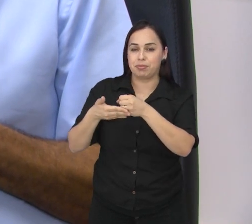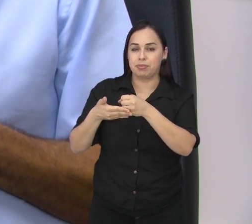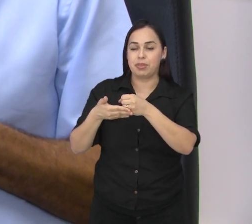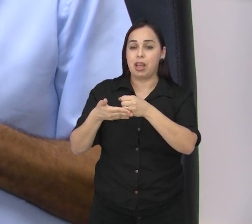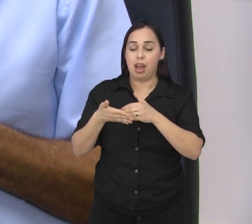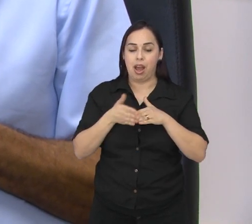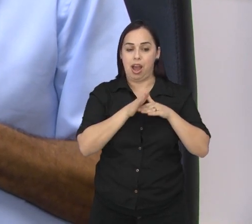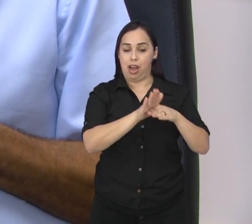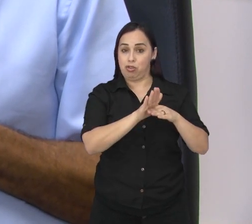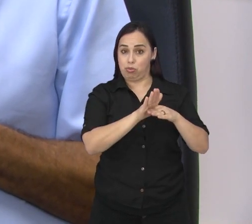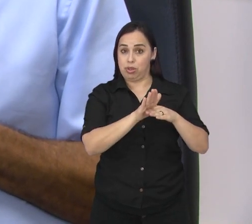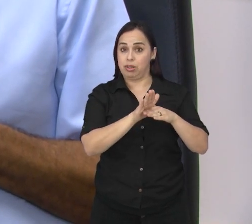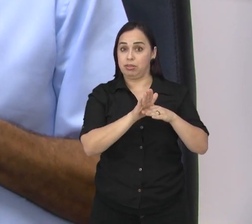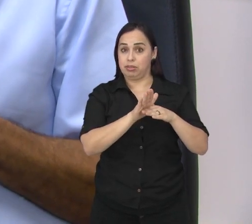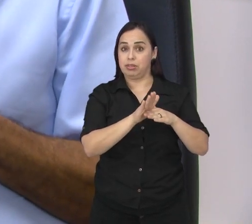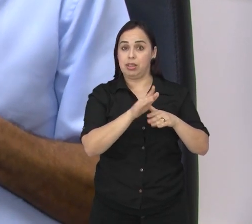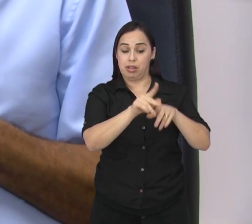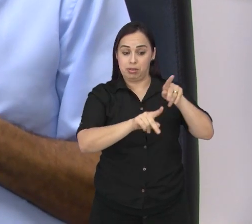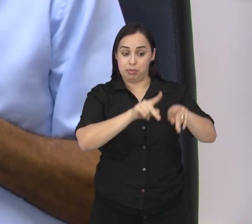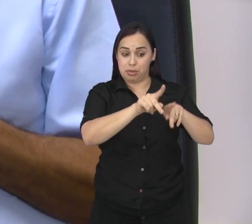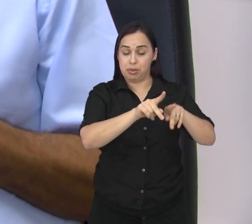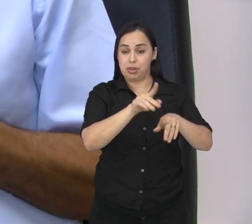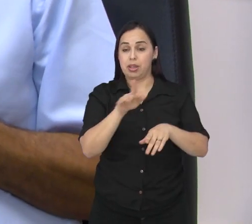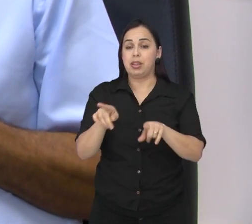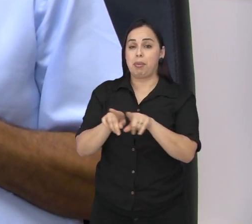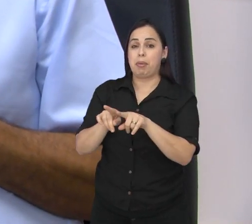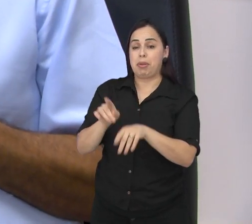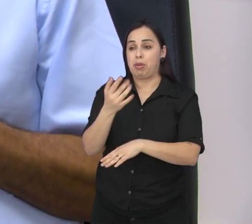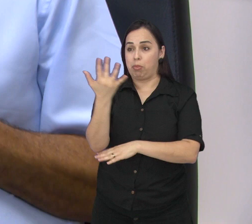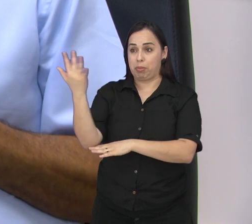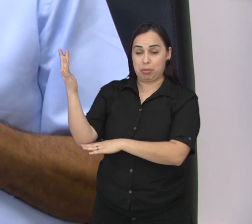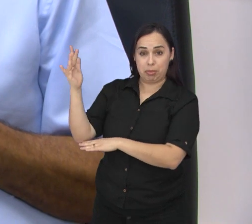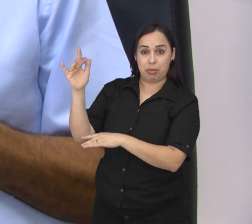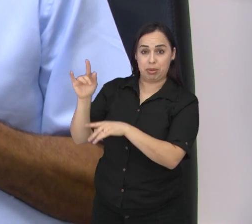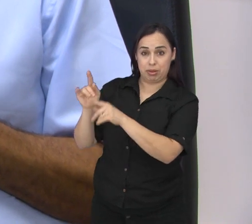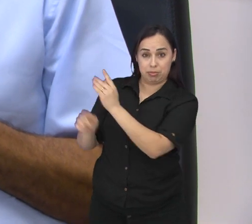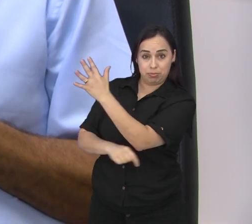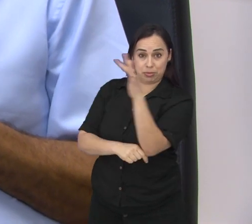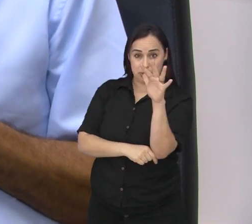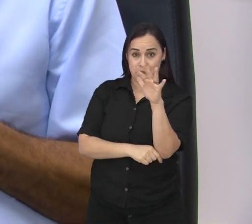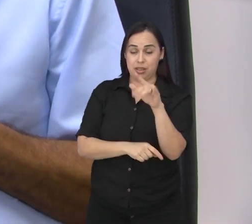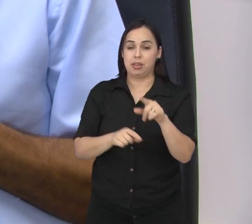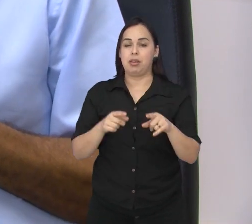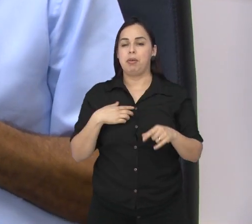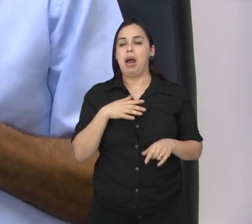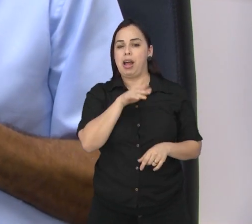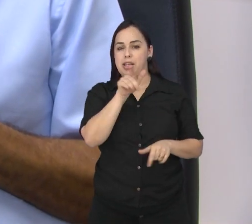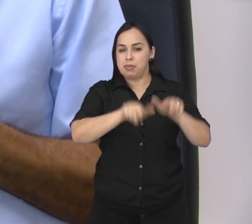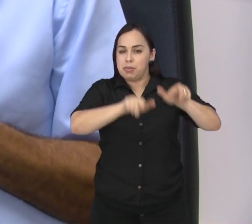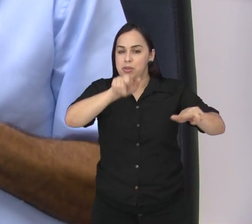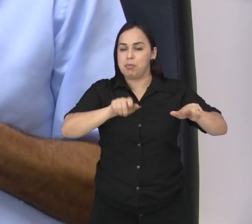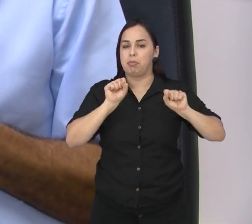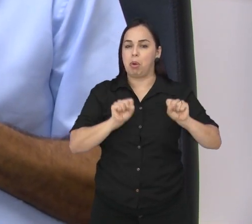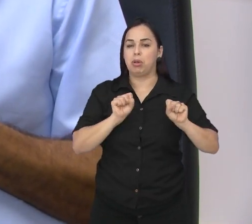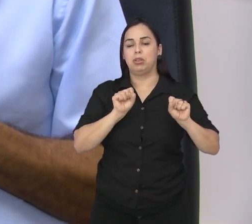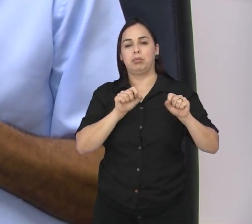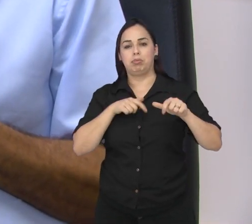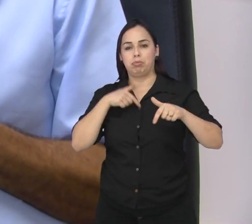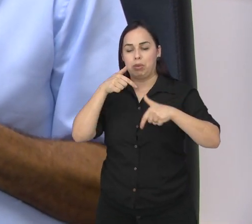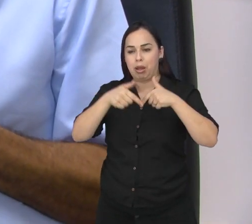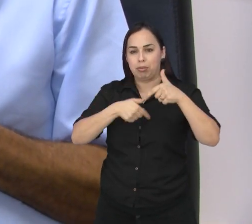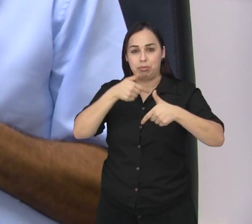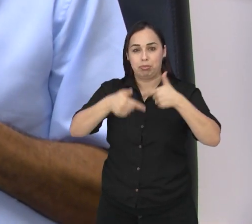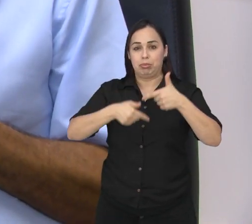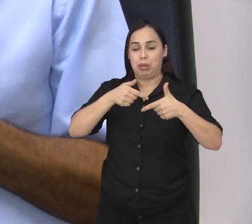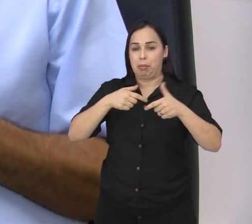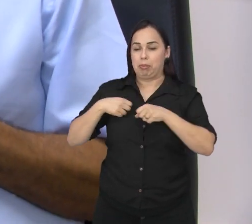de ser benéfico para o meio ambiente, e o usuário pode estar locomovendo tanto para o trabalho como